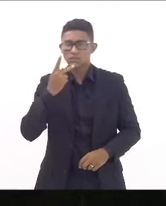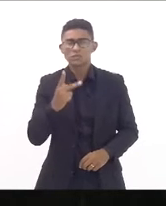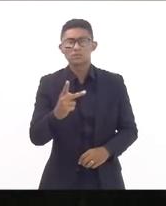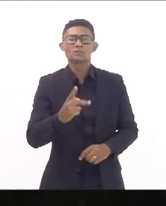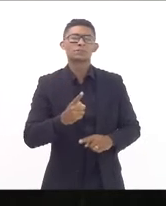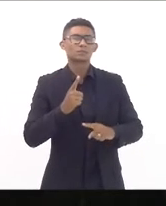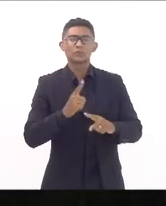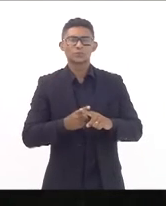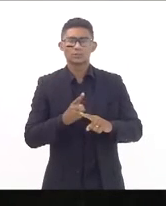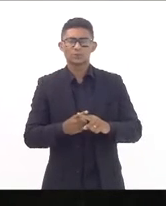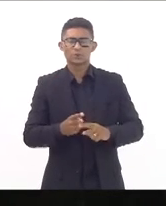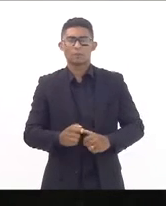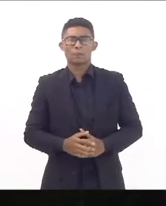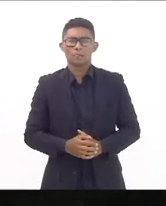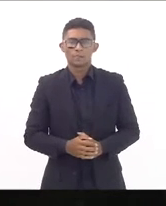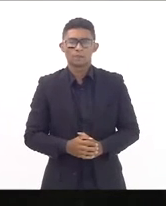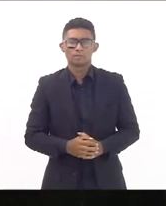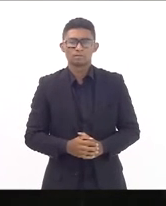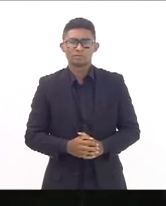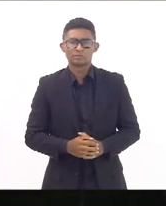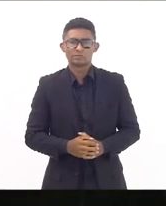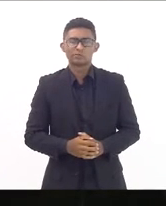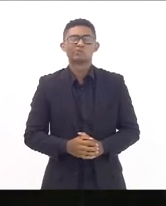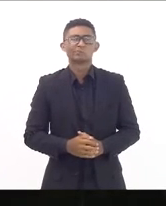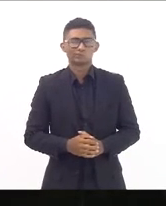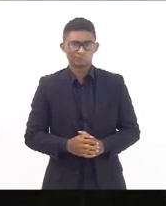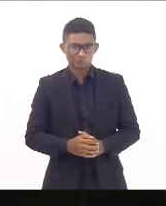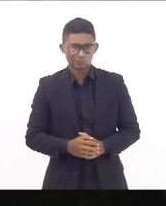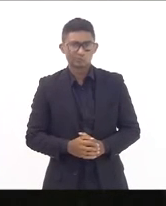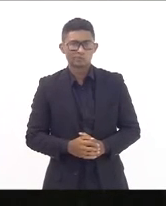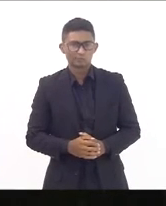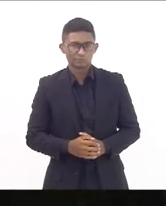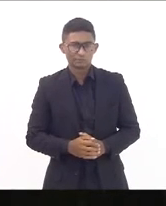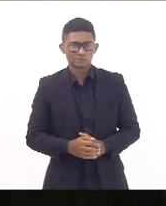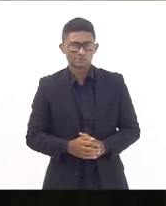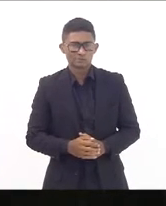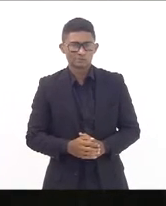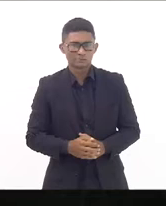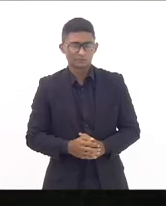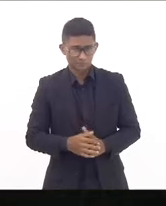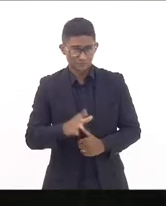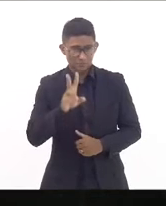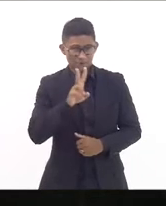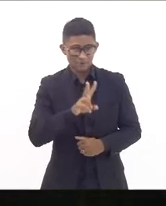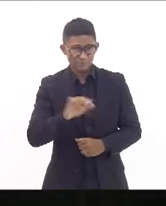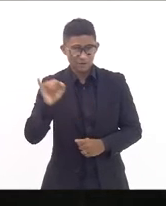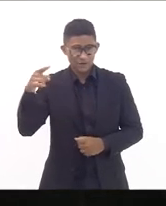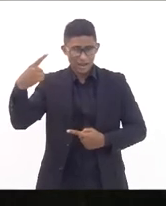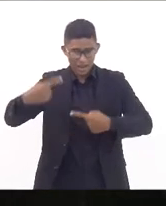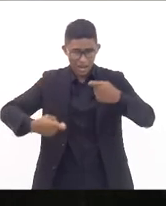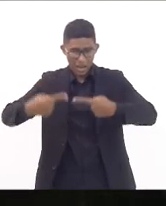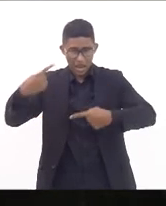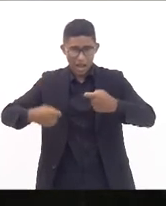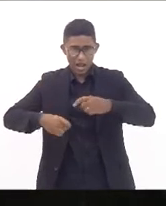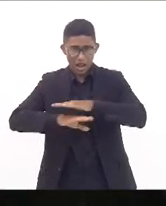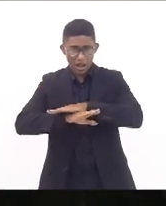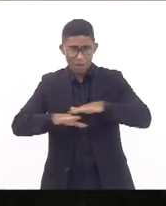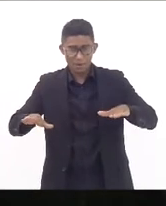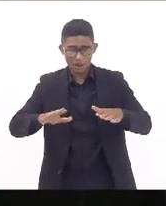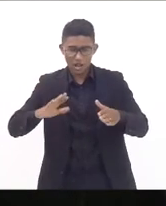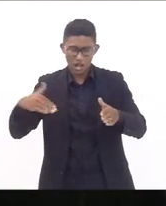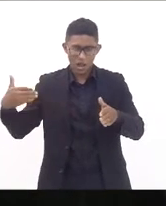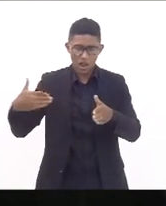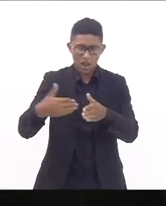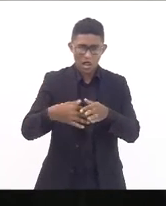porque ele está longe de ser resolvido. O número